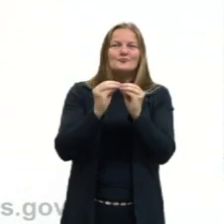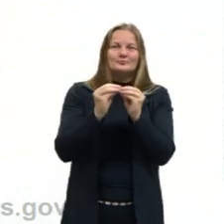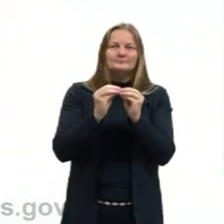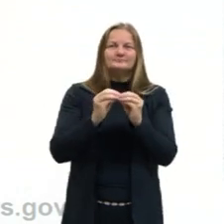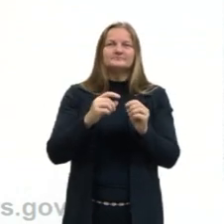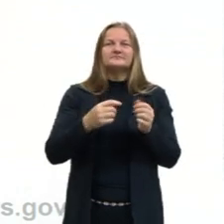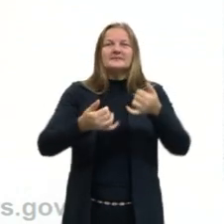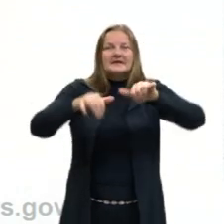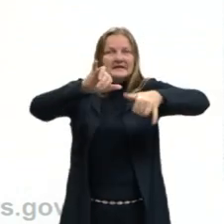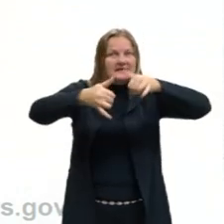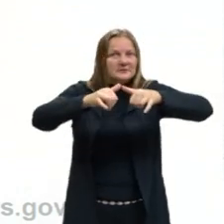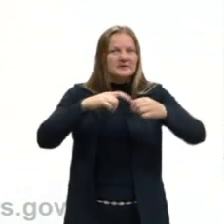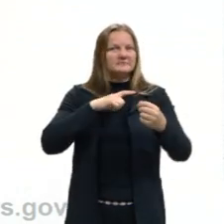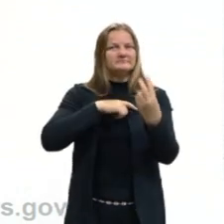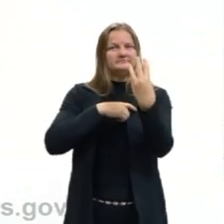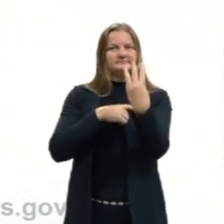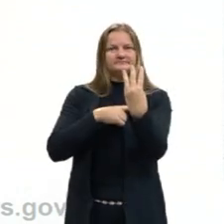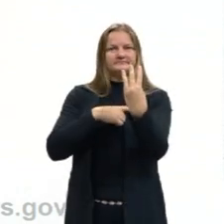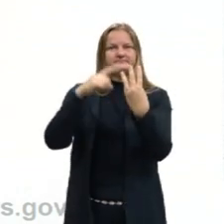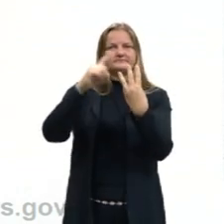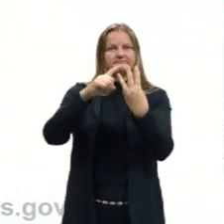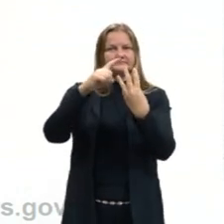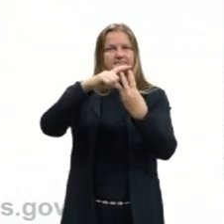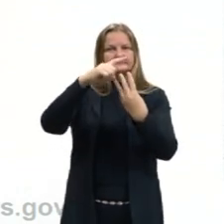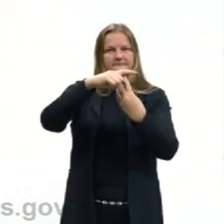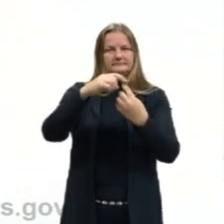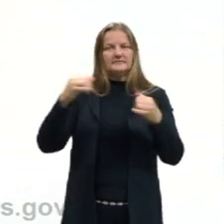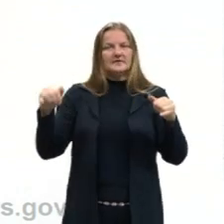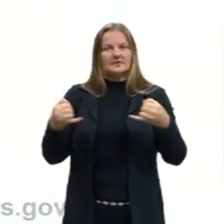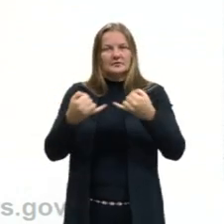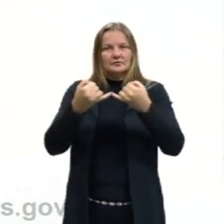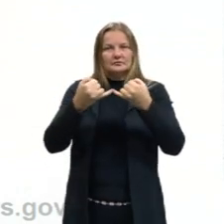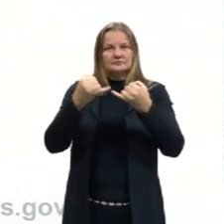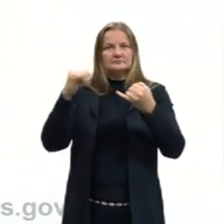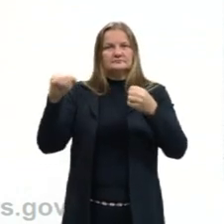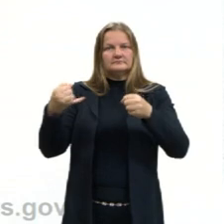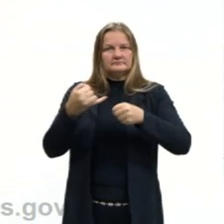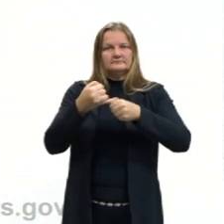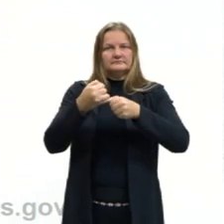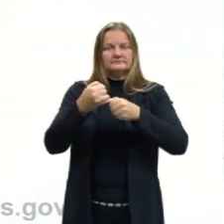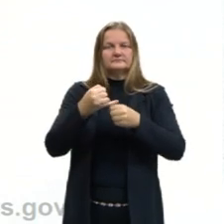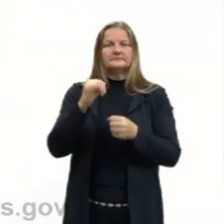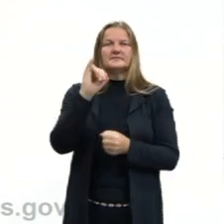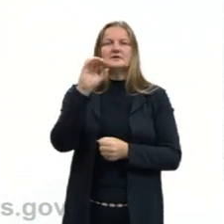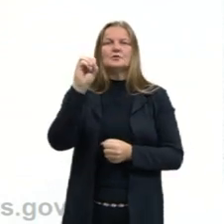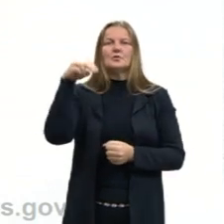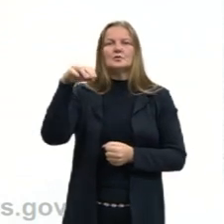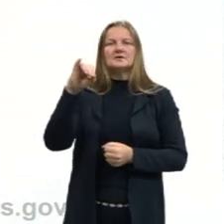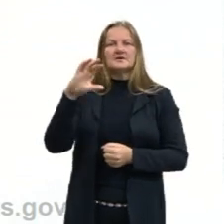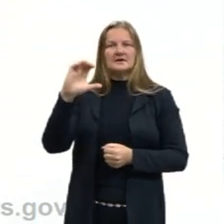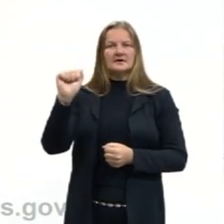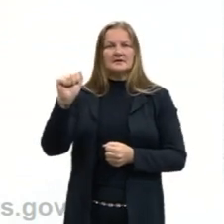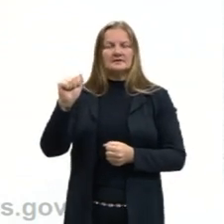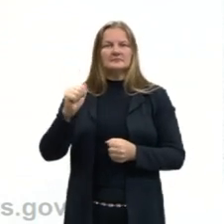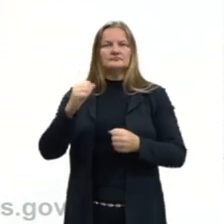ligações químicas nós podemos ter três aí o única que é formada através dos íons e é uma atração